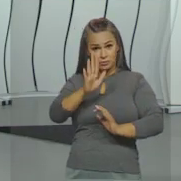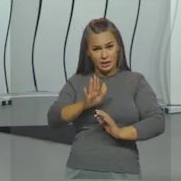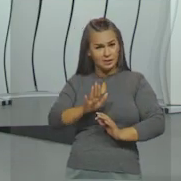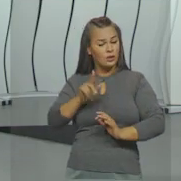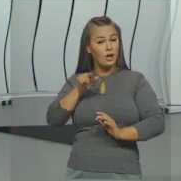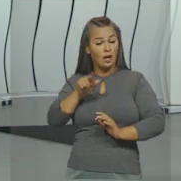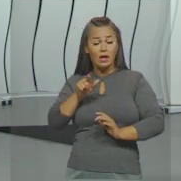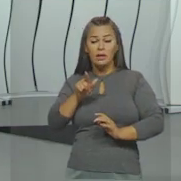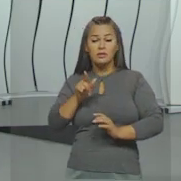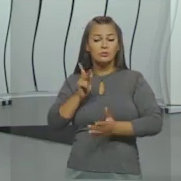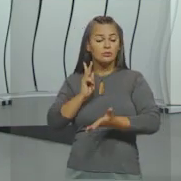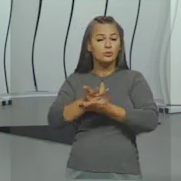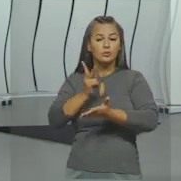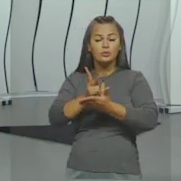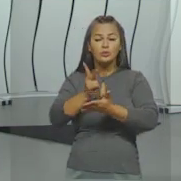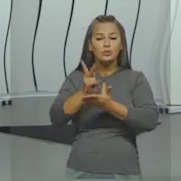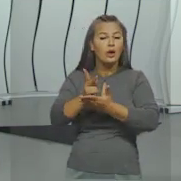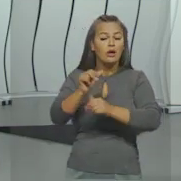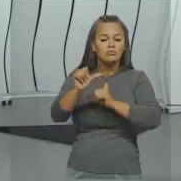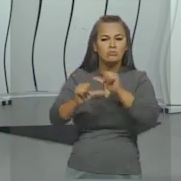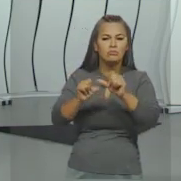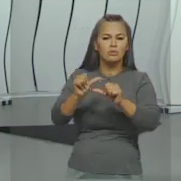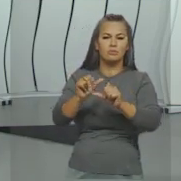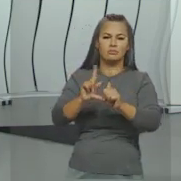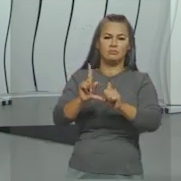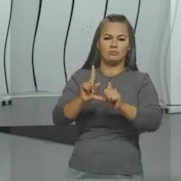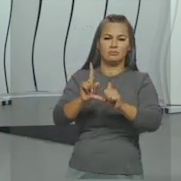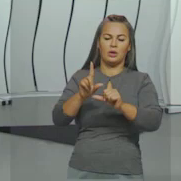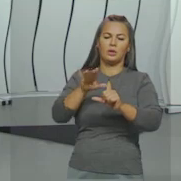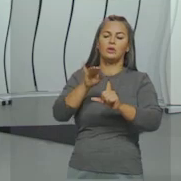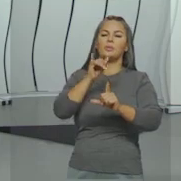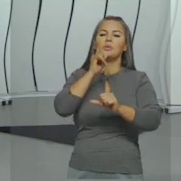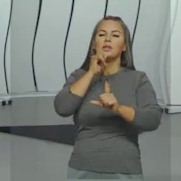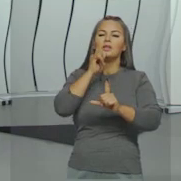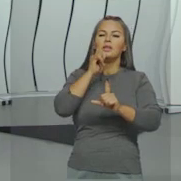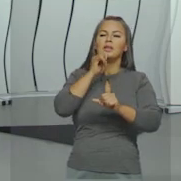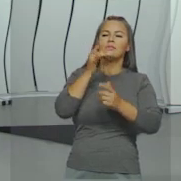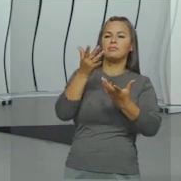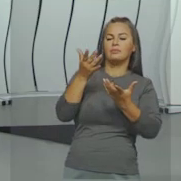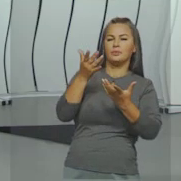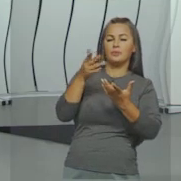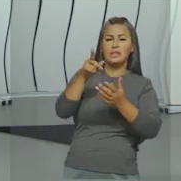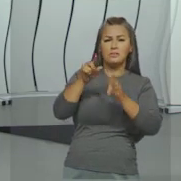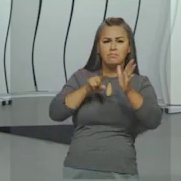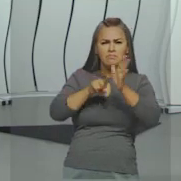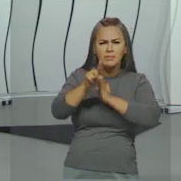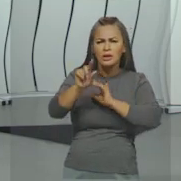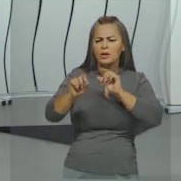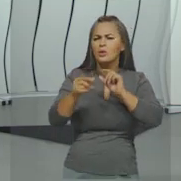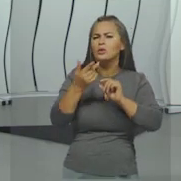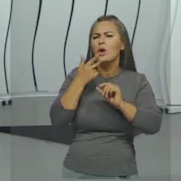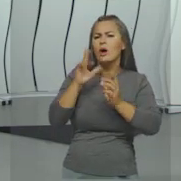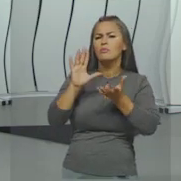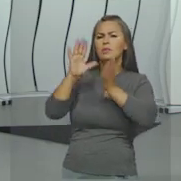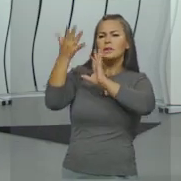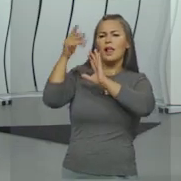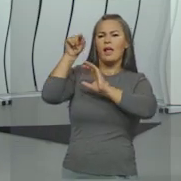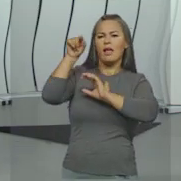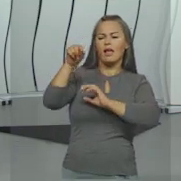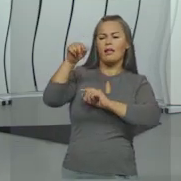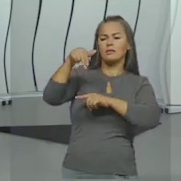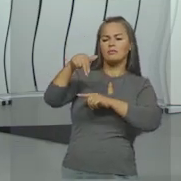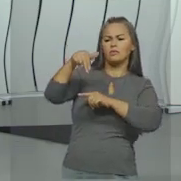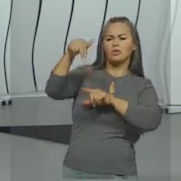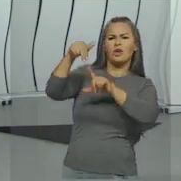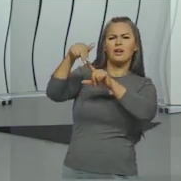fazer sol, vai entrar inverno, vai entrar verão, mas se perguntar, olha, o clima no norte do Brasil é o quê? Clima tropical equatorial.